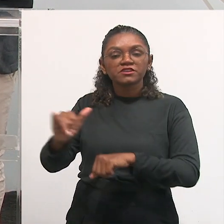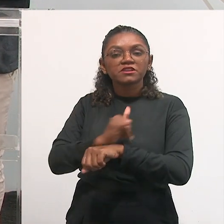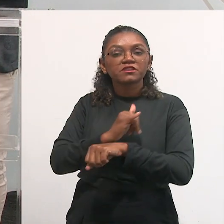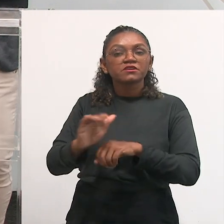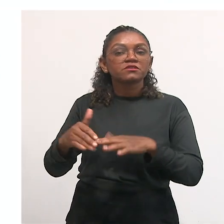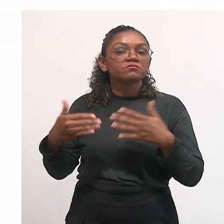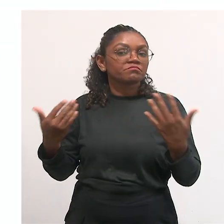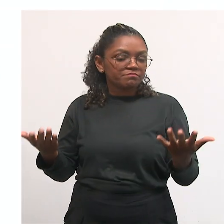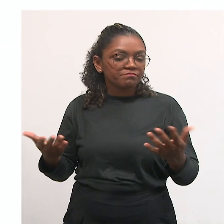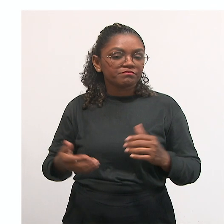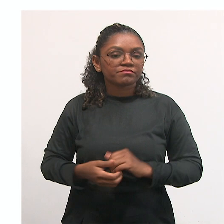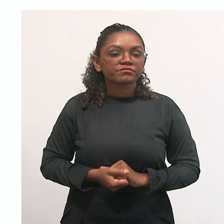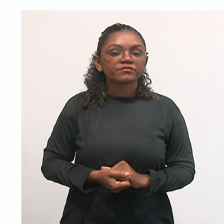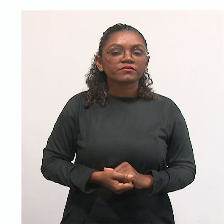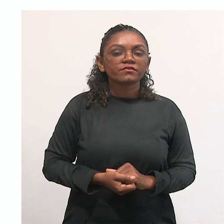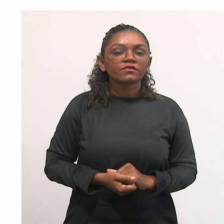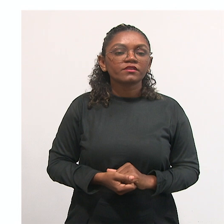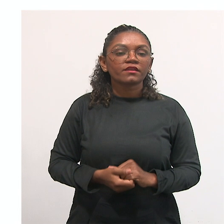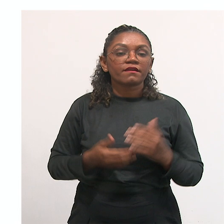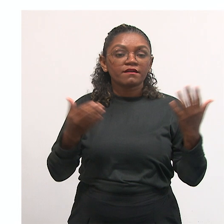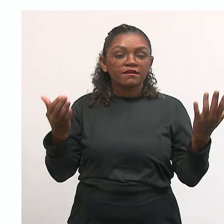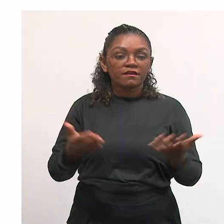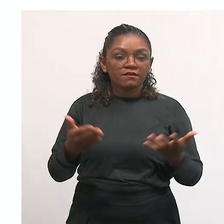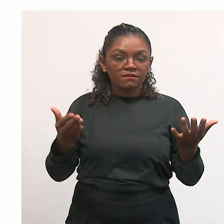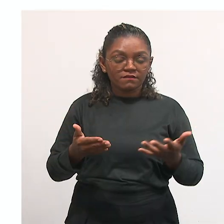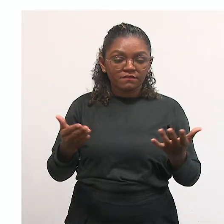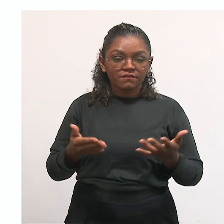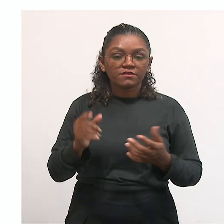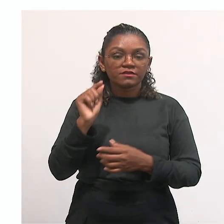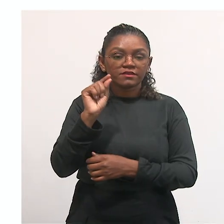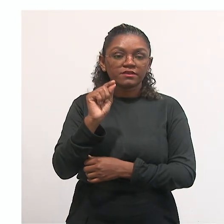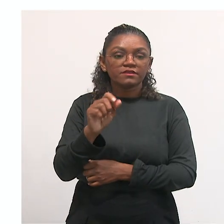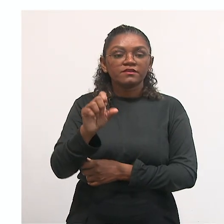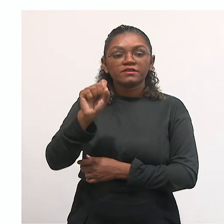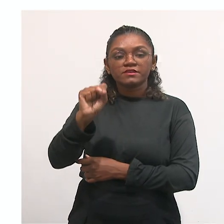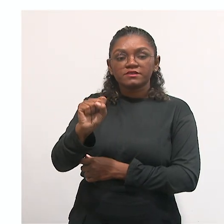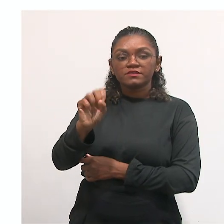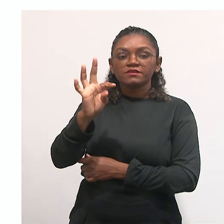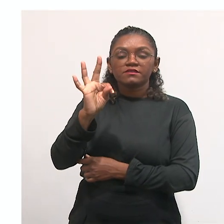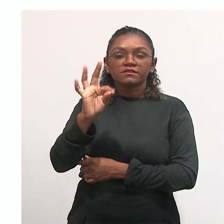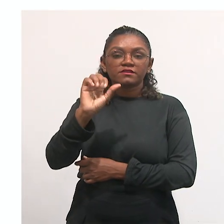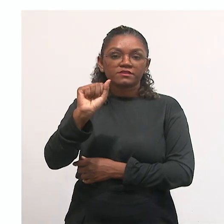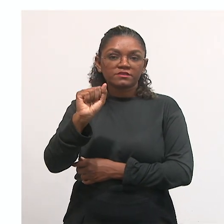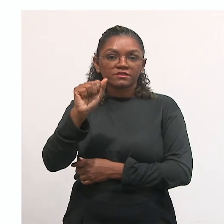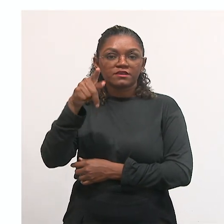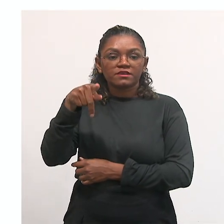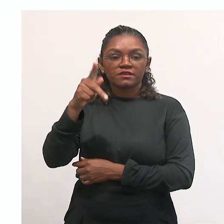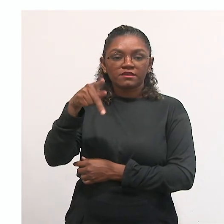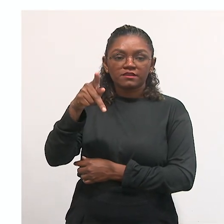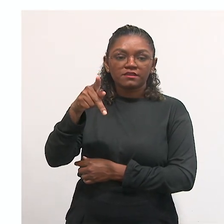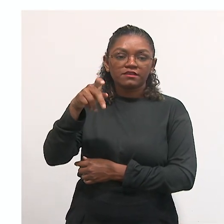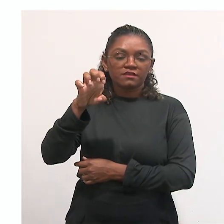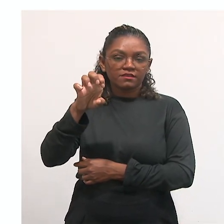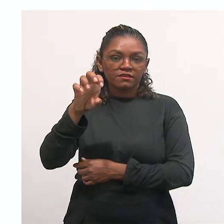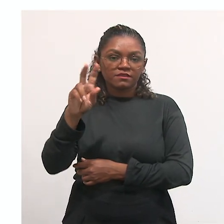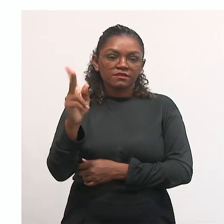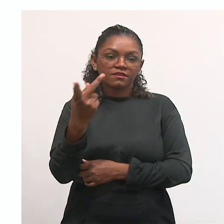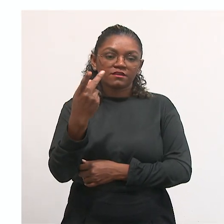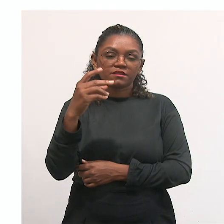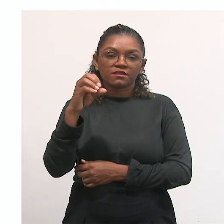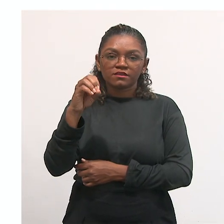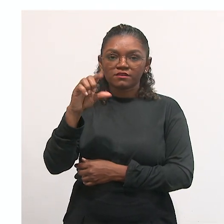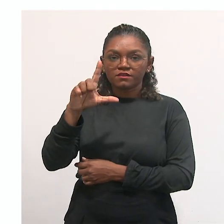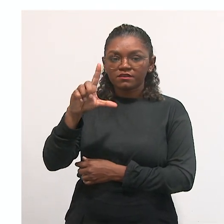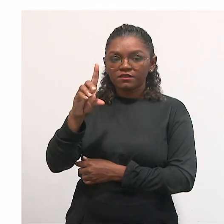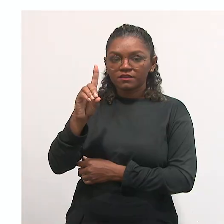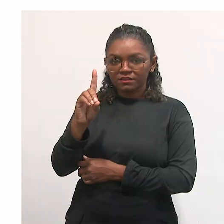perfeito? Gestão dos stakeholders, gente. Aqui também eu falei, acho que na unidade 1, sobre os stakeholders,